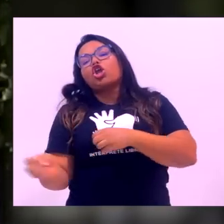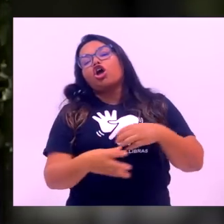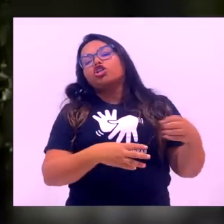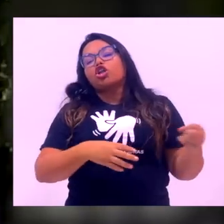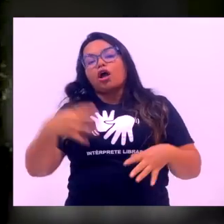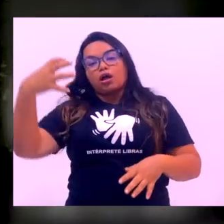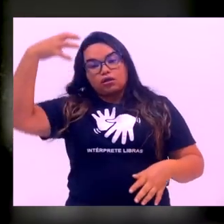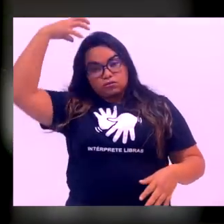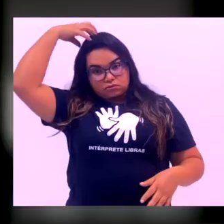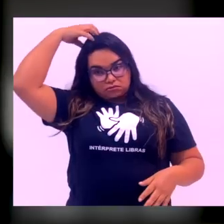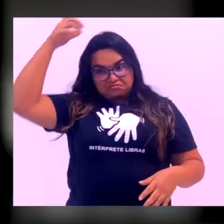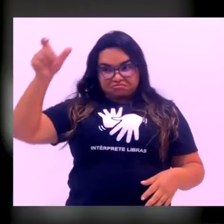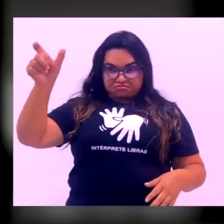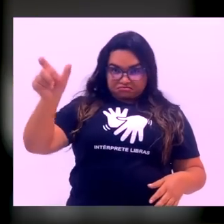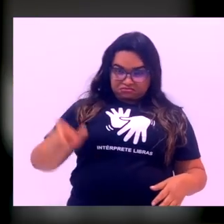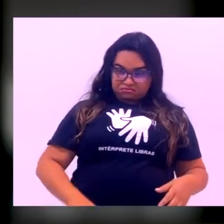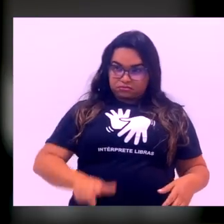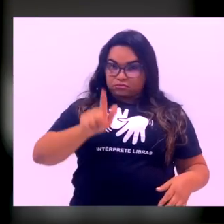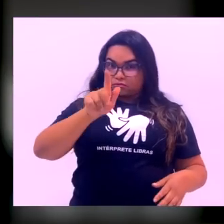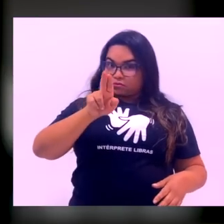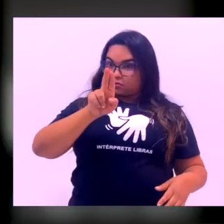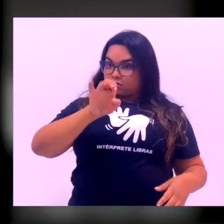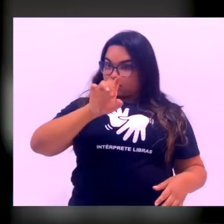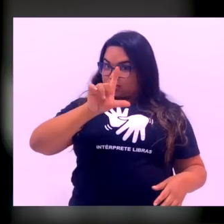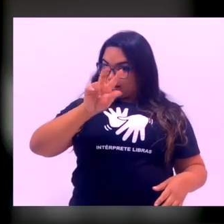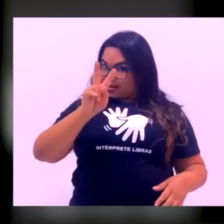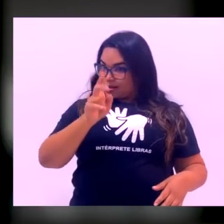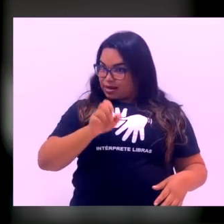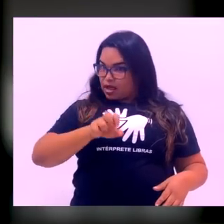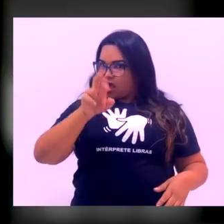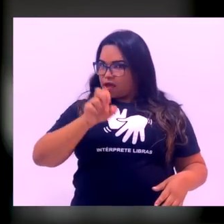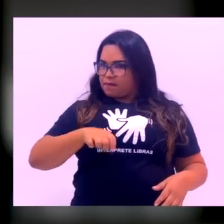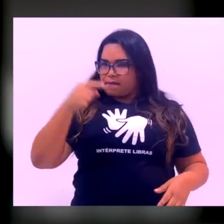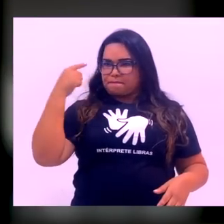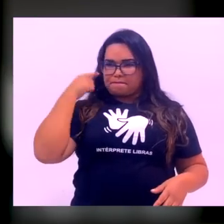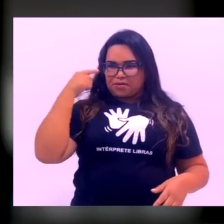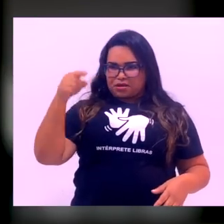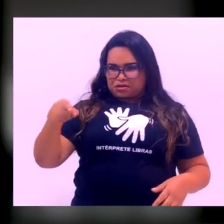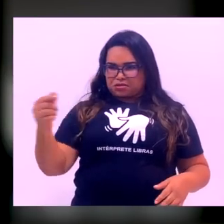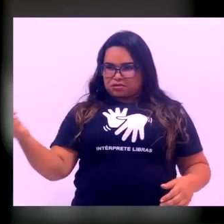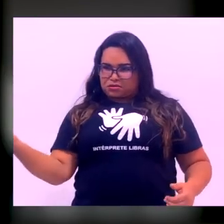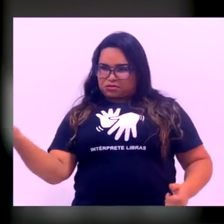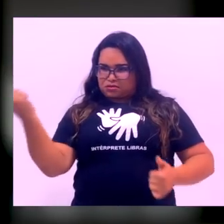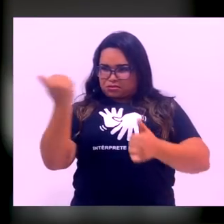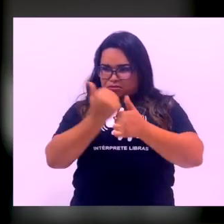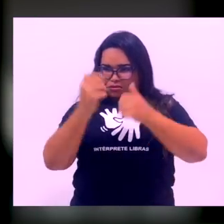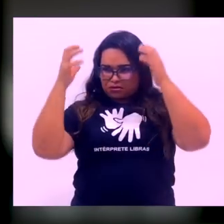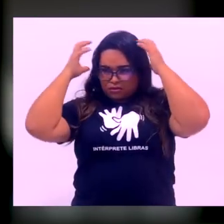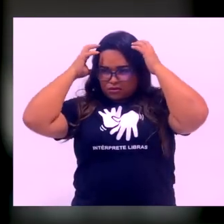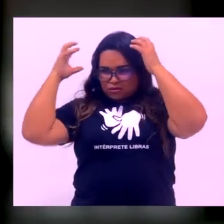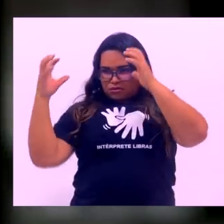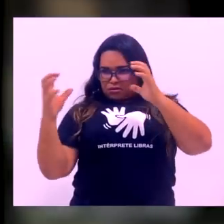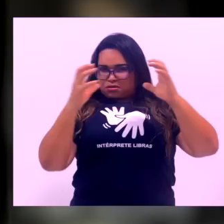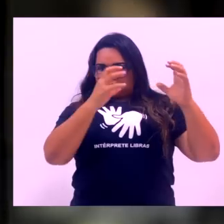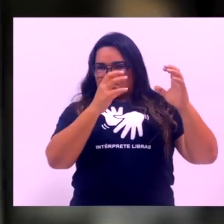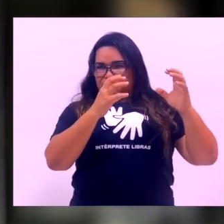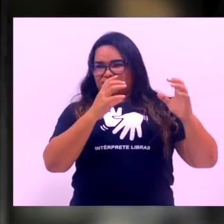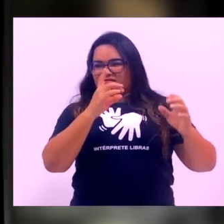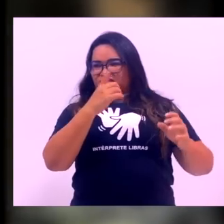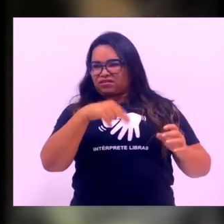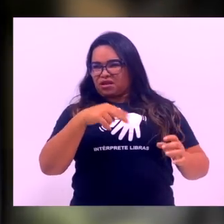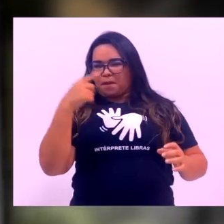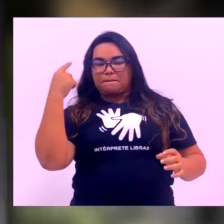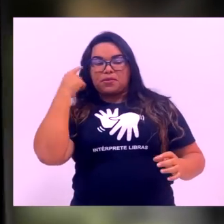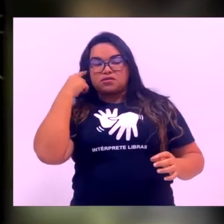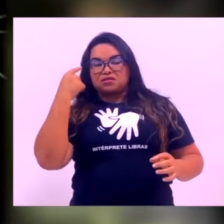reis. E se você, Kaiser Guilherme, pensa que você pode colocar a sua cabeça na estátua de Daniel,